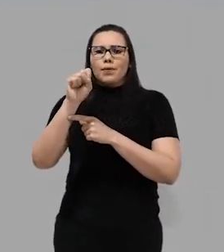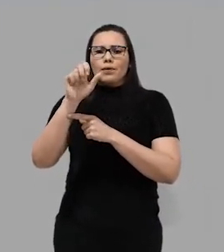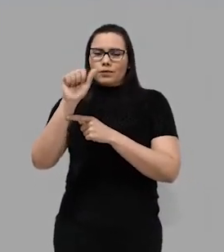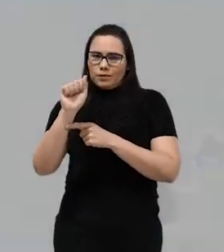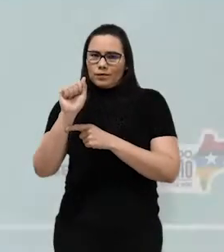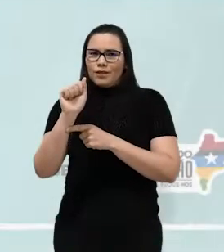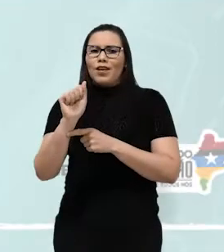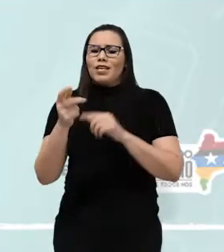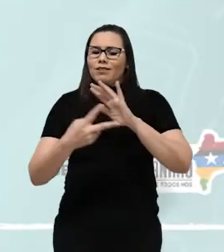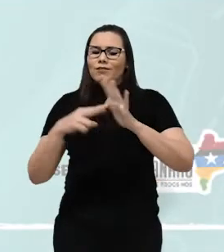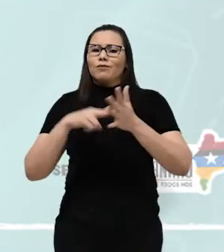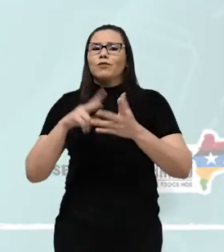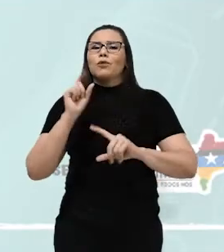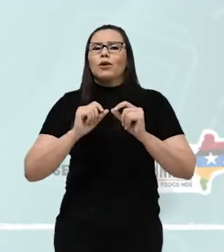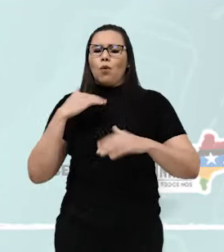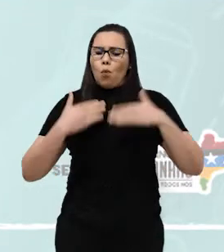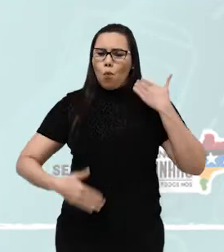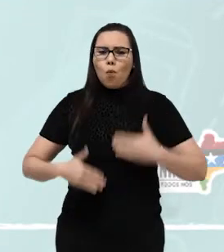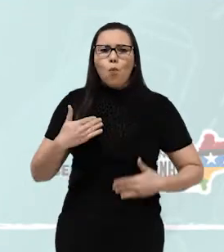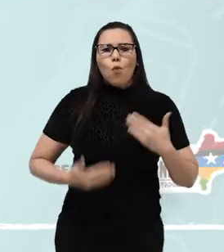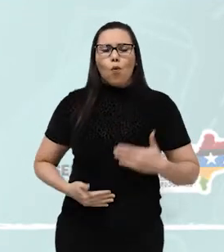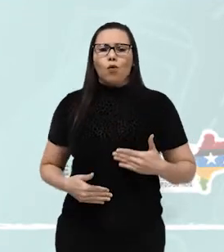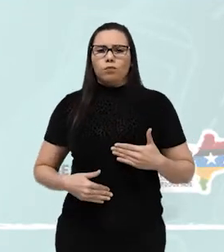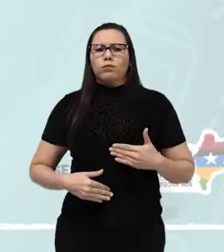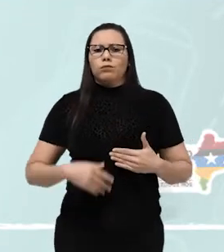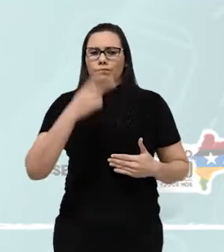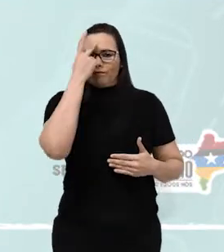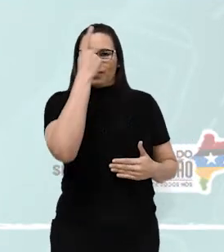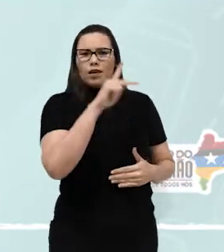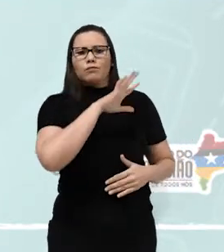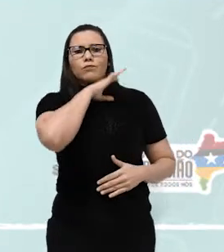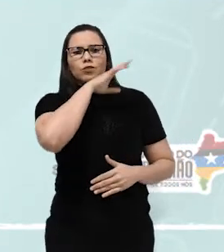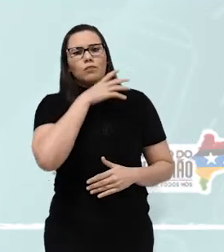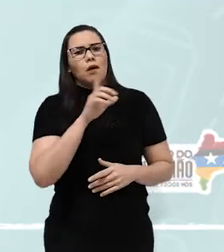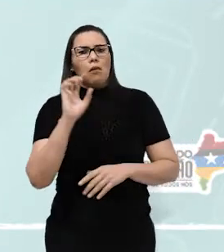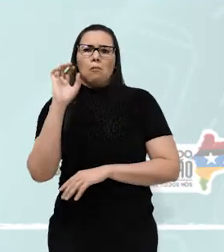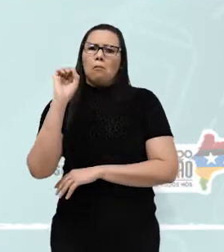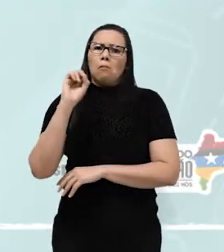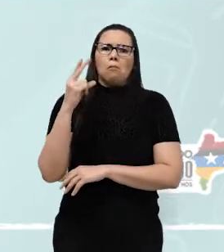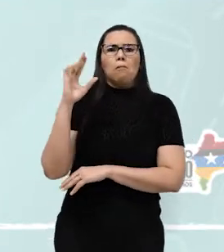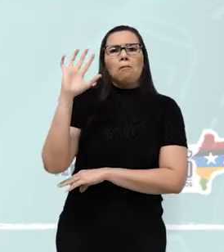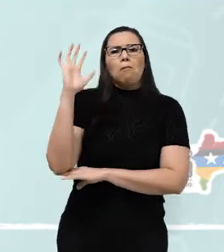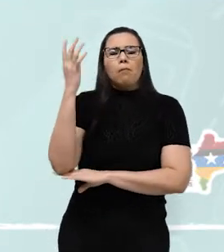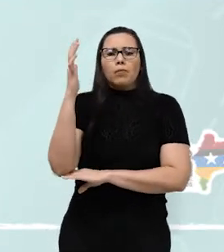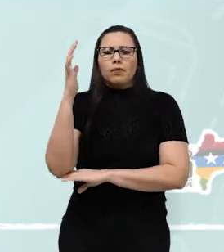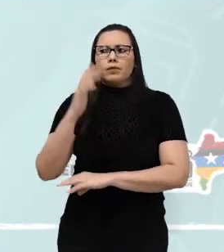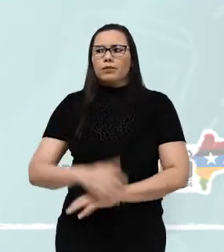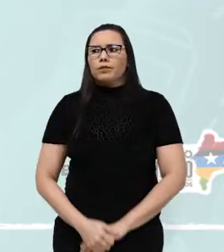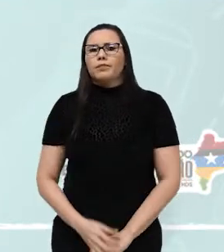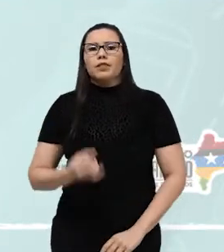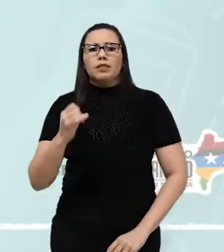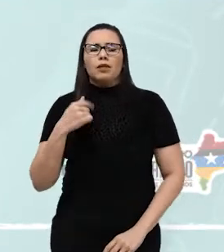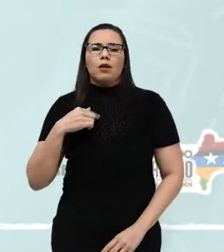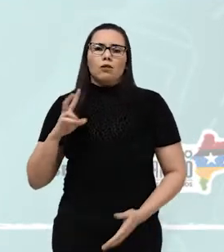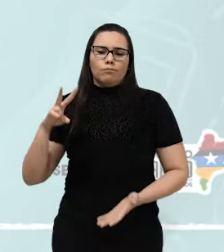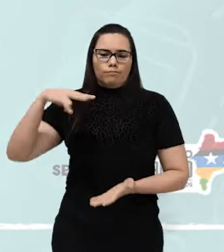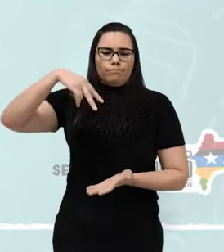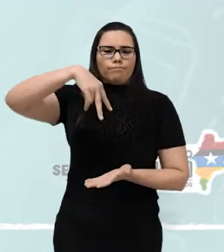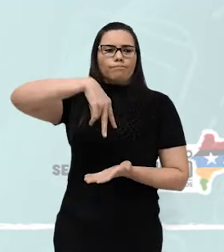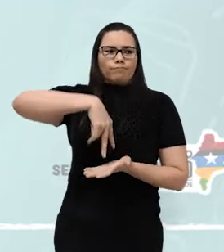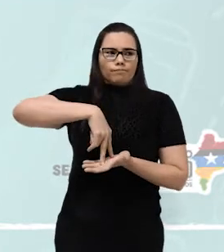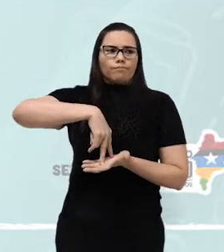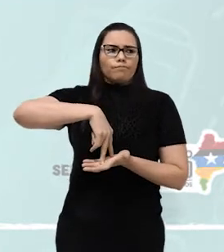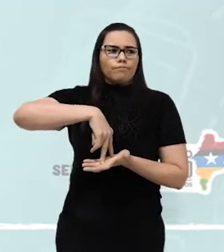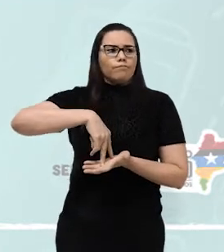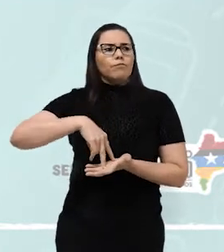a massa da matéria orgânica que constitui os seres vivos ela é chamada de biomassa. Se eu subir numa balança, na verdade,